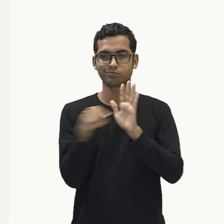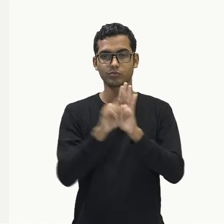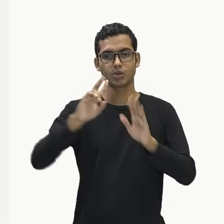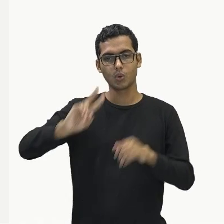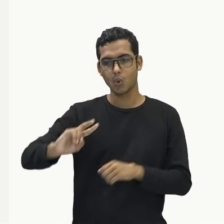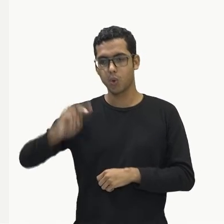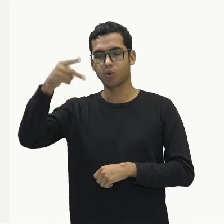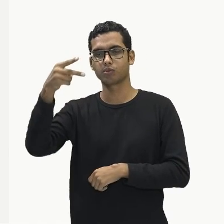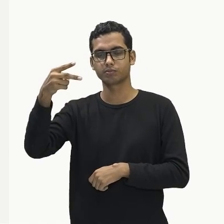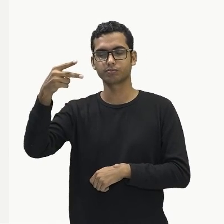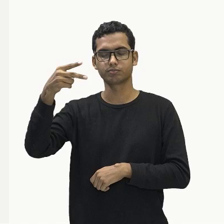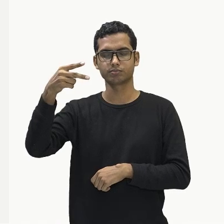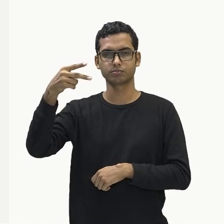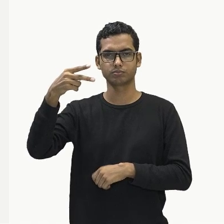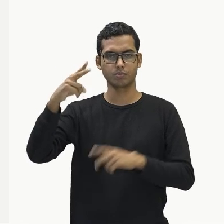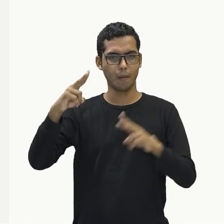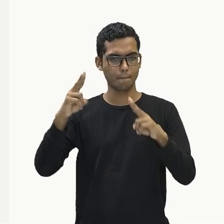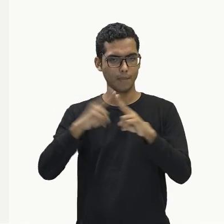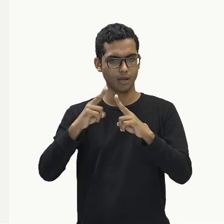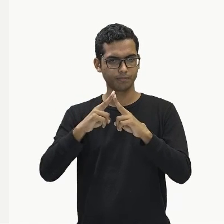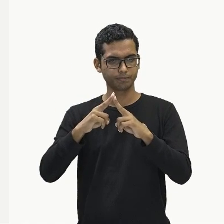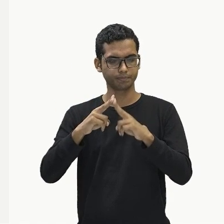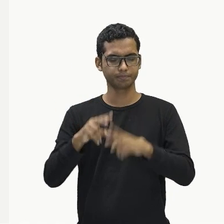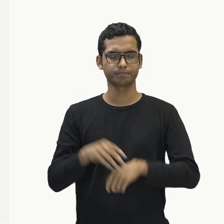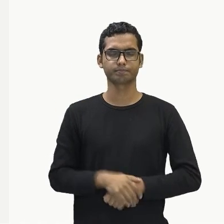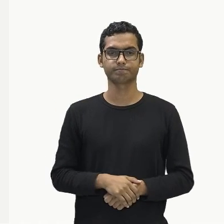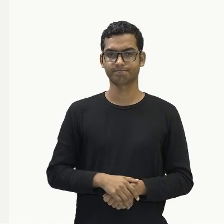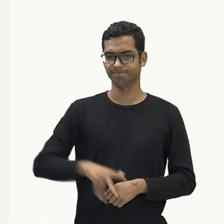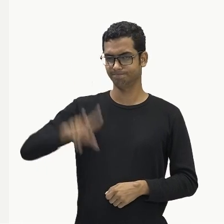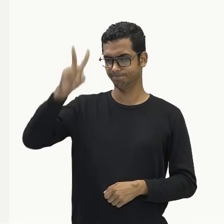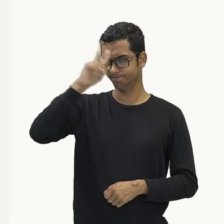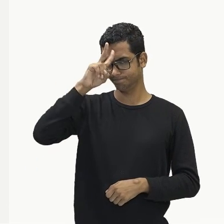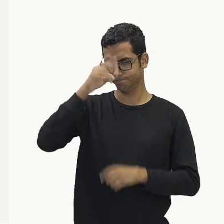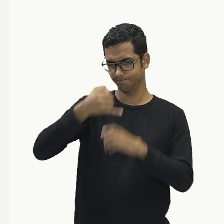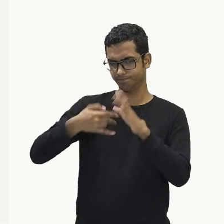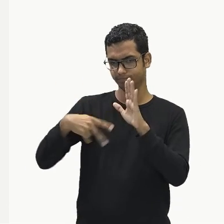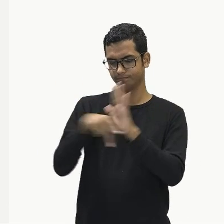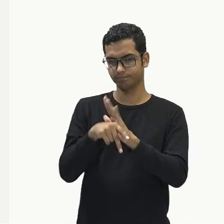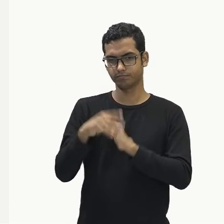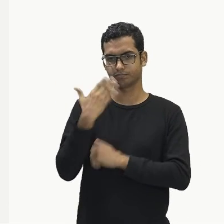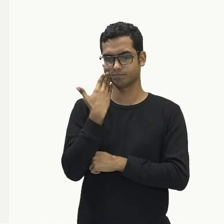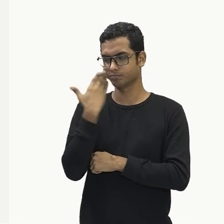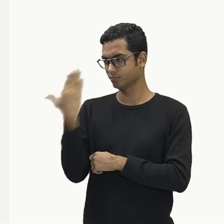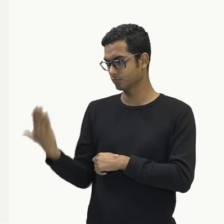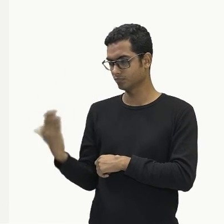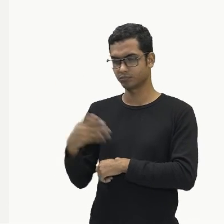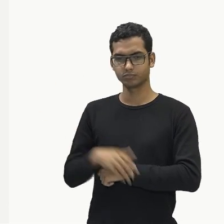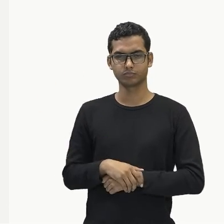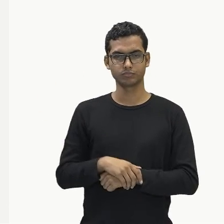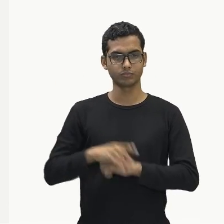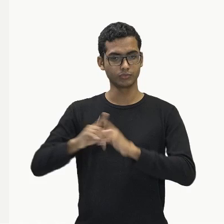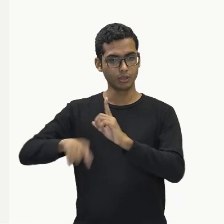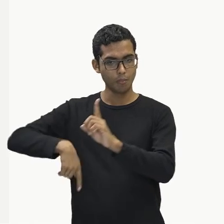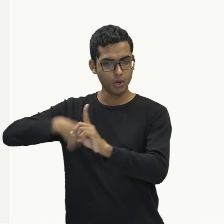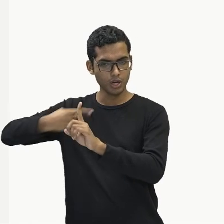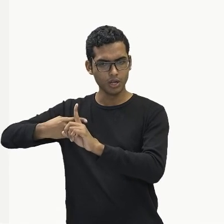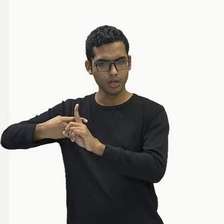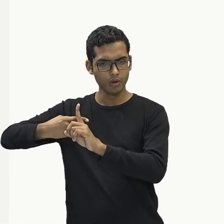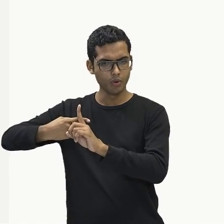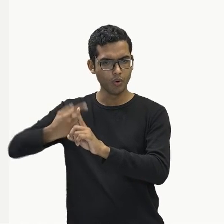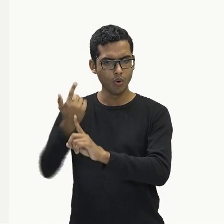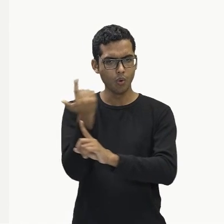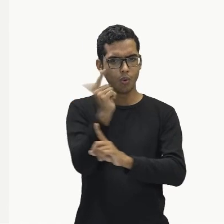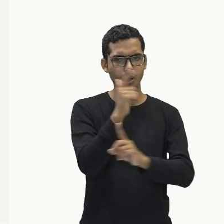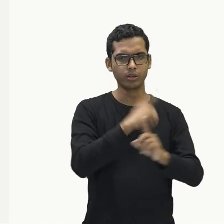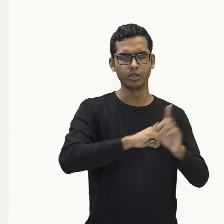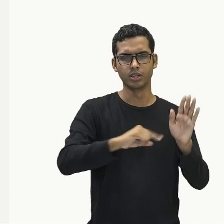meu expoente é pá. Então, lembrando do caso particular, aqui vai ser positivo. Pronto,